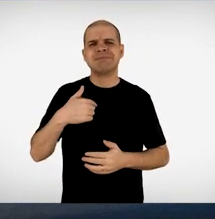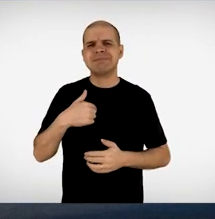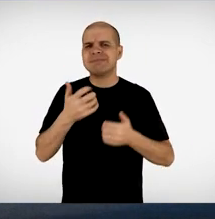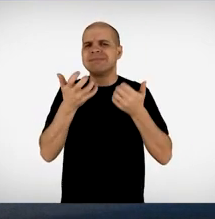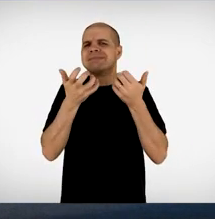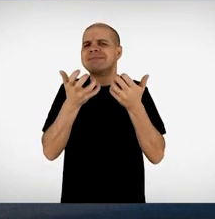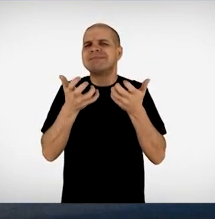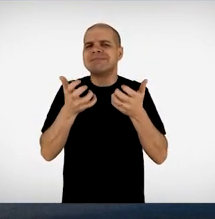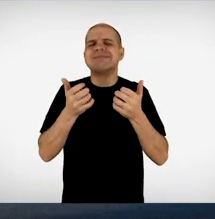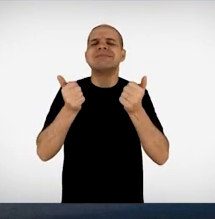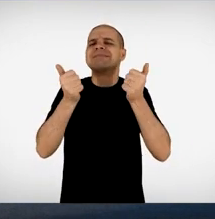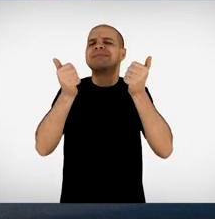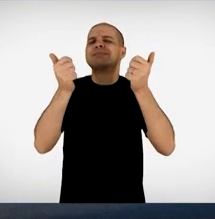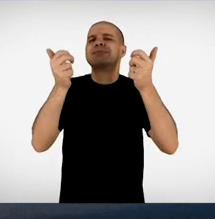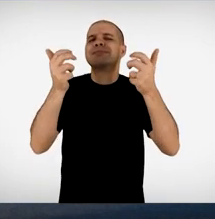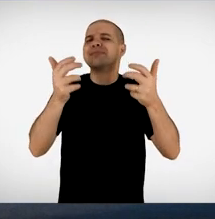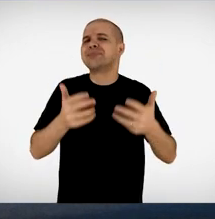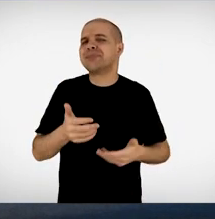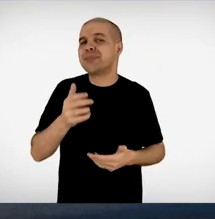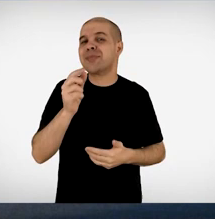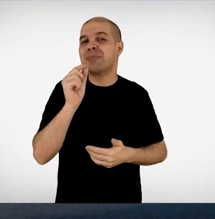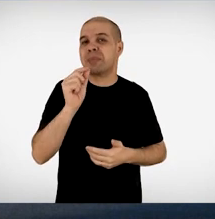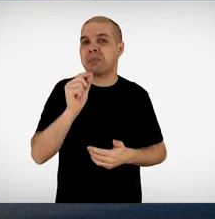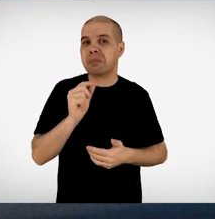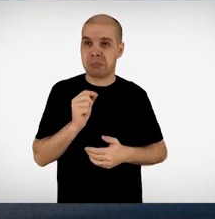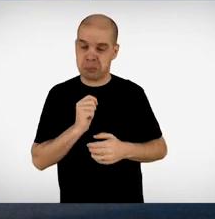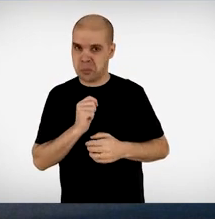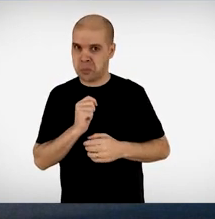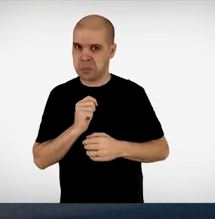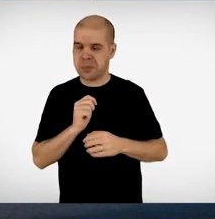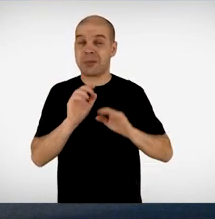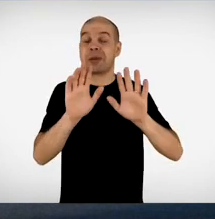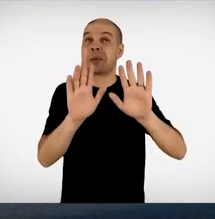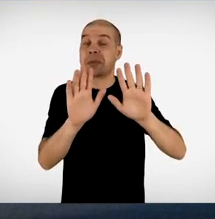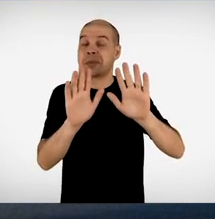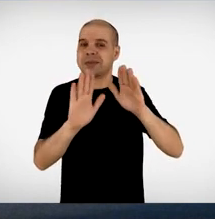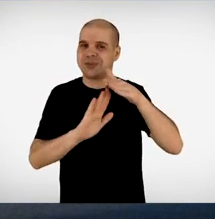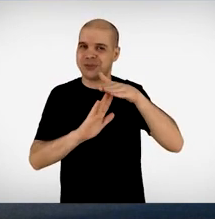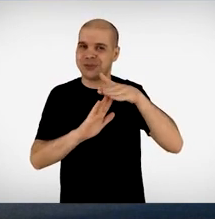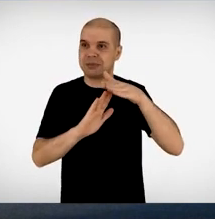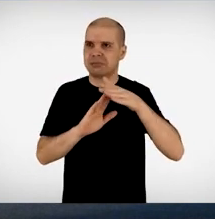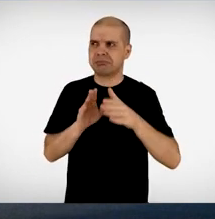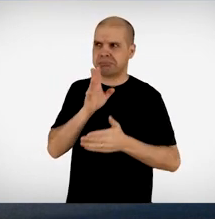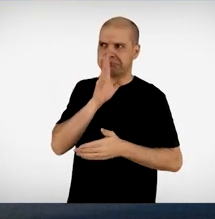fiquei fascinada com tudo que você falou, queria já te convidar para o meu podcast.